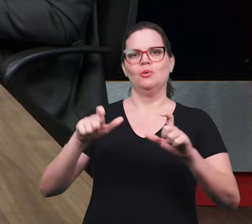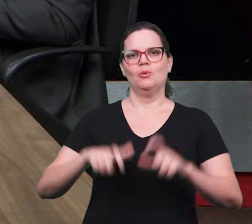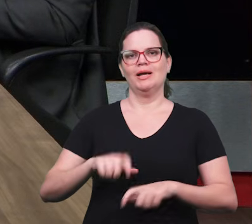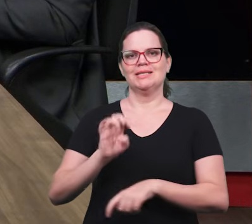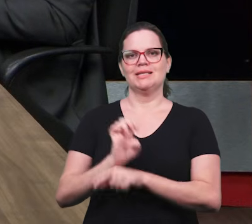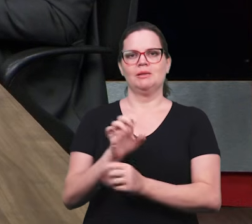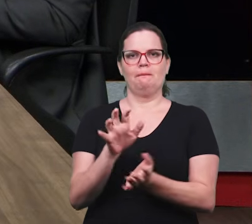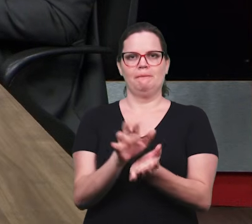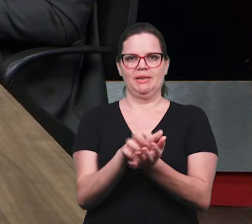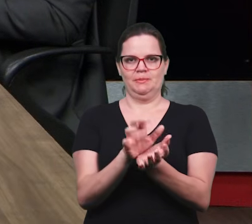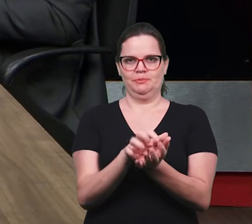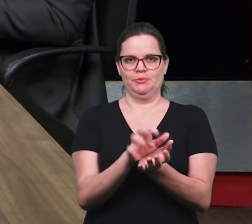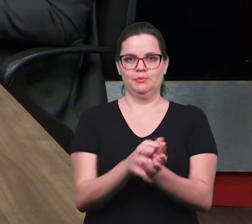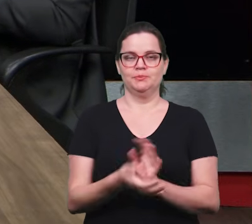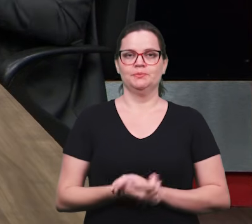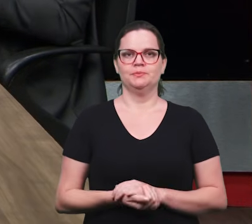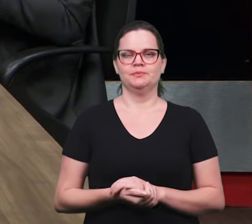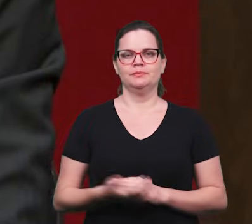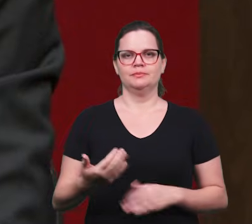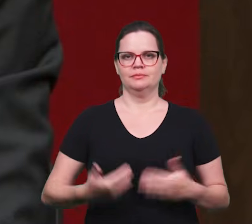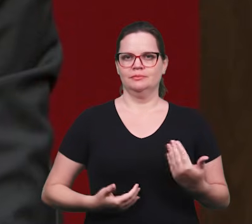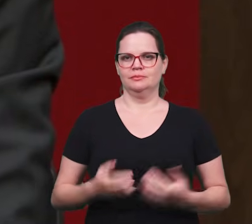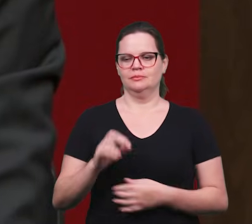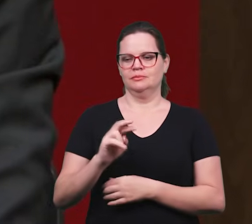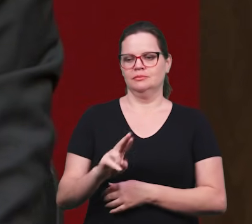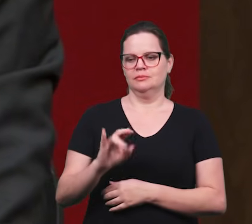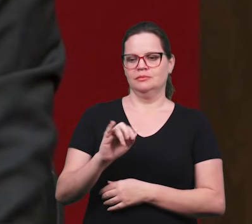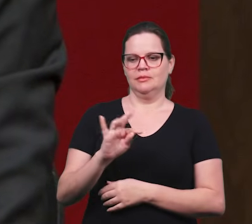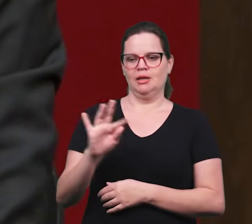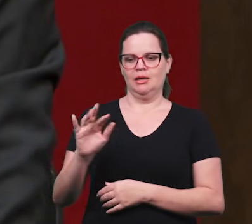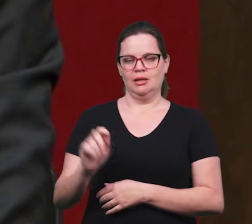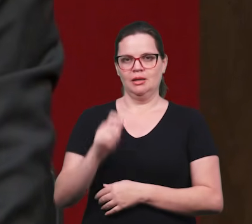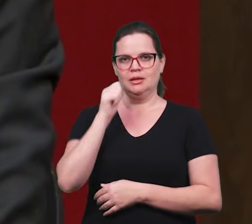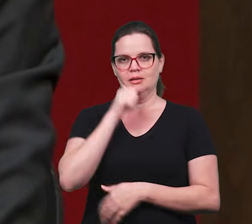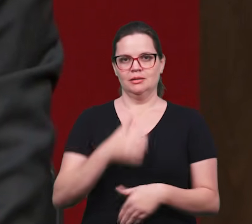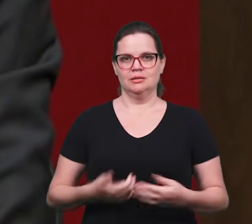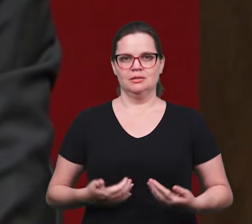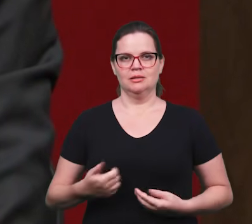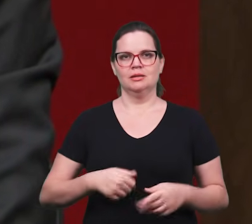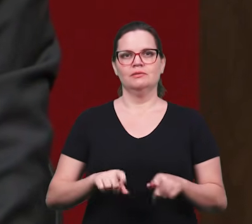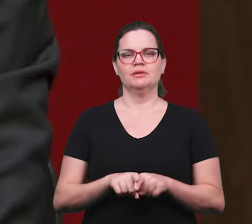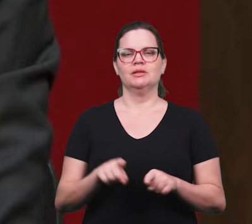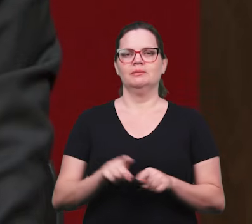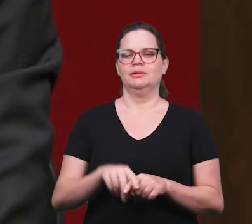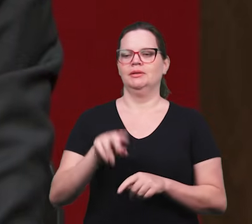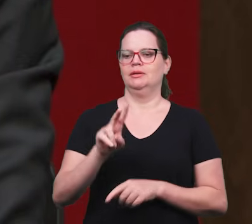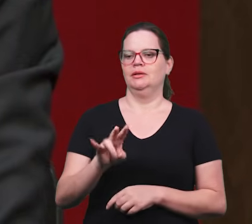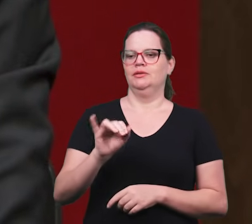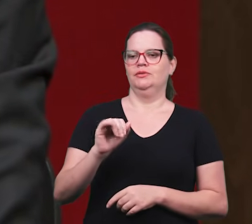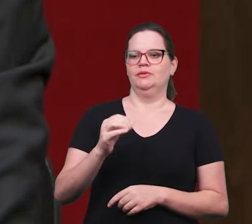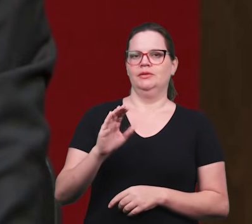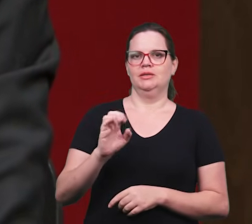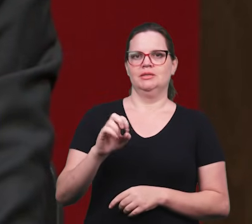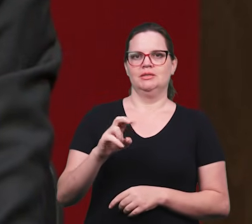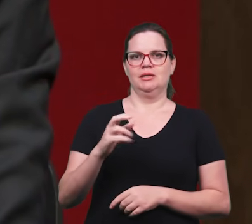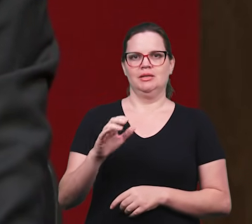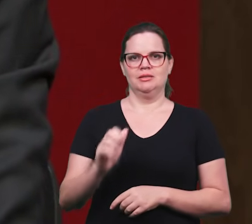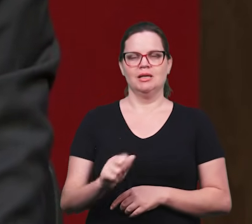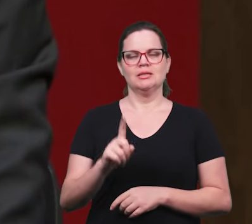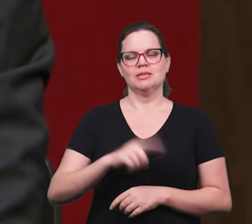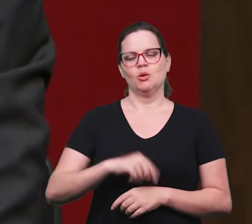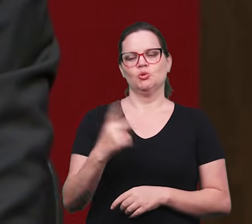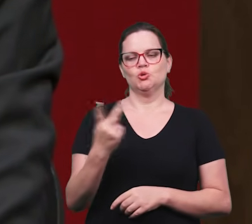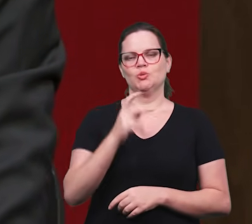Pernambuco. A nossa irmã Rita, também a nossa irmã Vicência, está sempre nos acompanhando, são